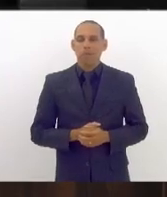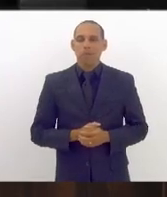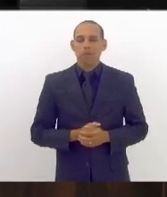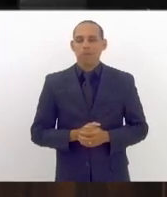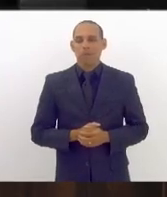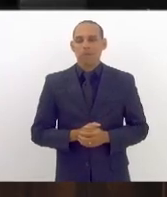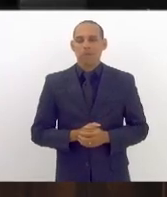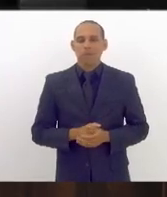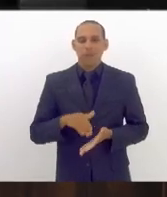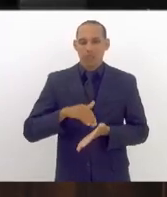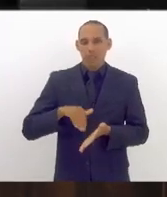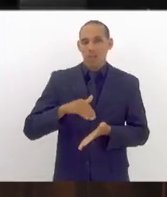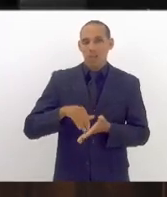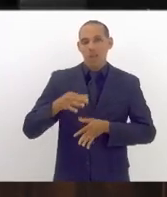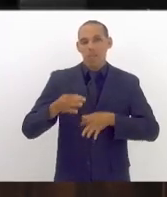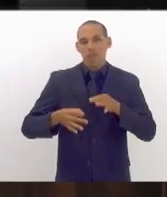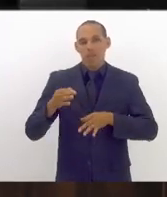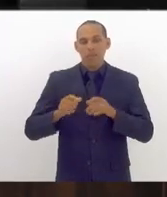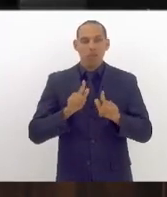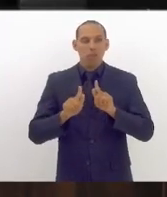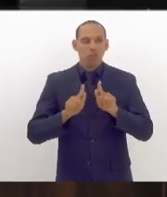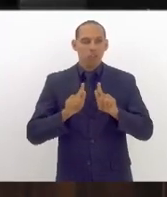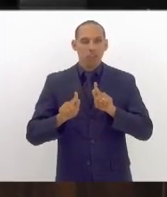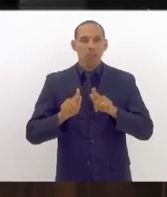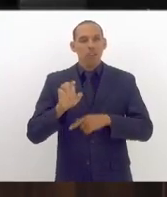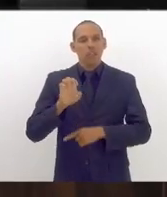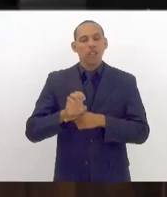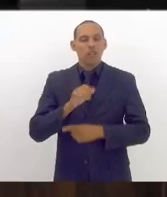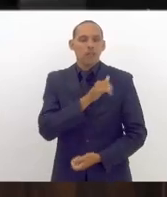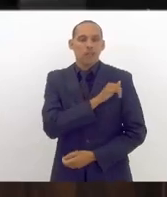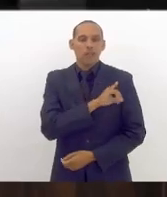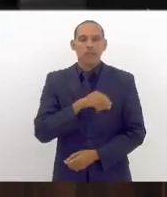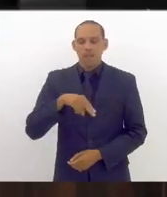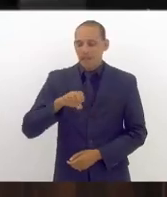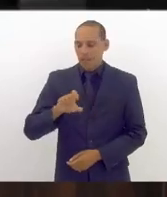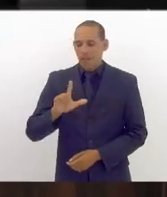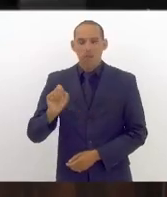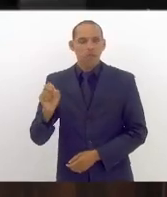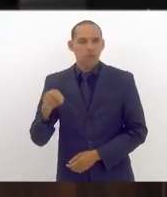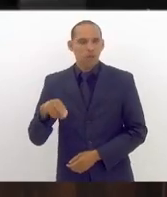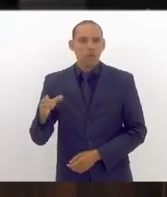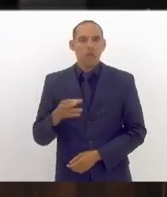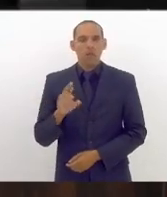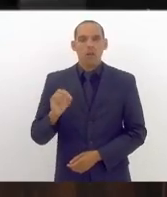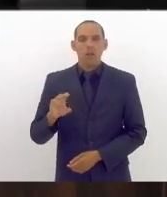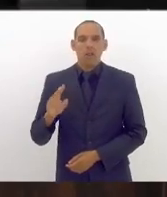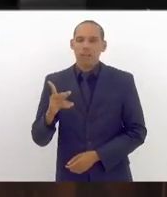o secretário de planejamento e gestão do Estado do Rio de Janeiro Nelson Rocha